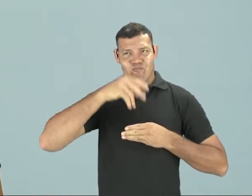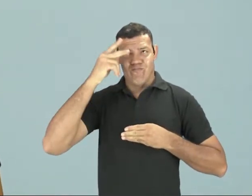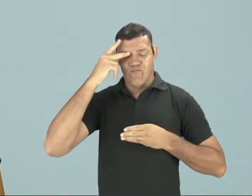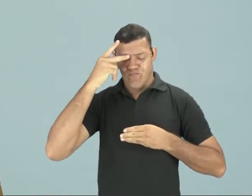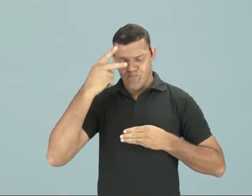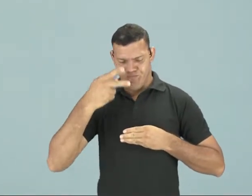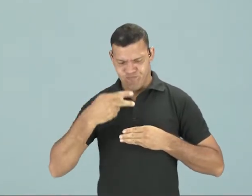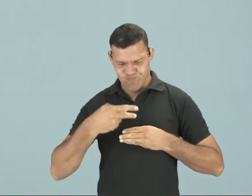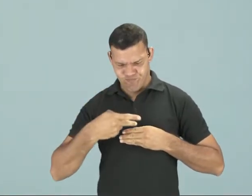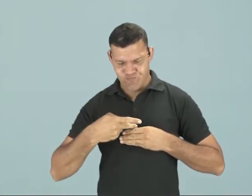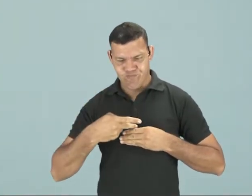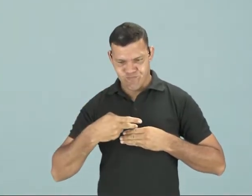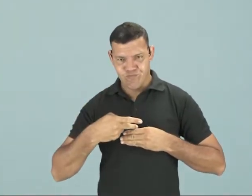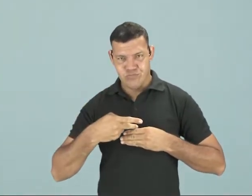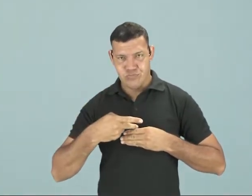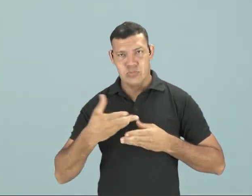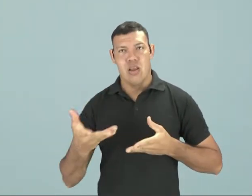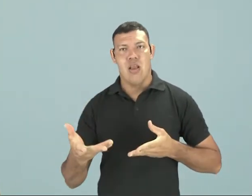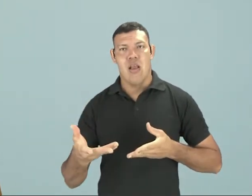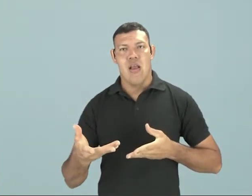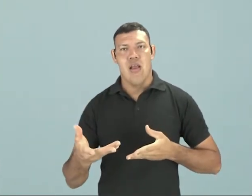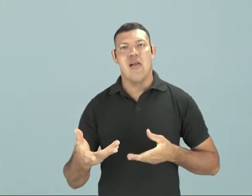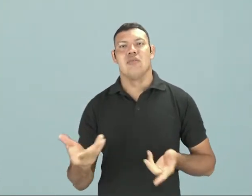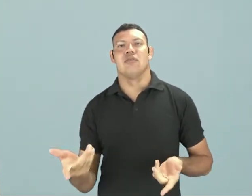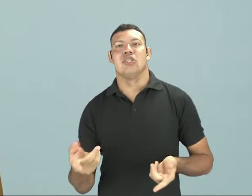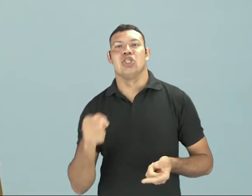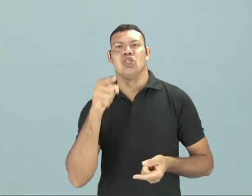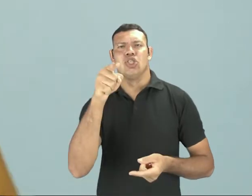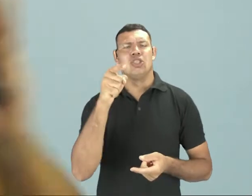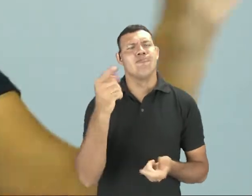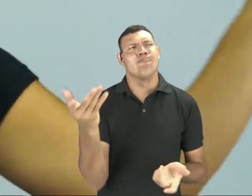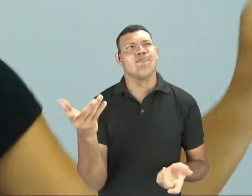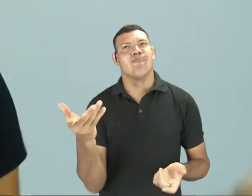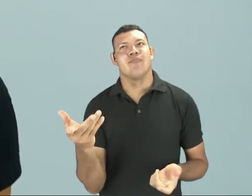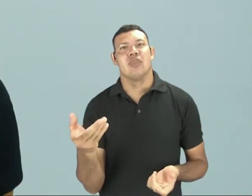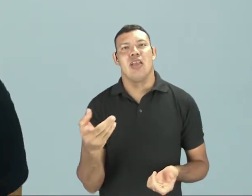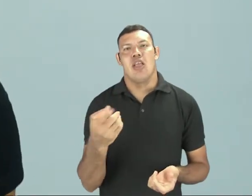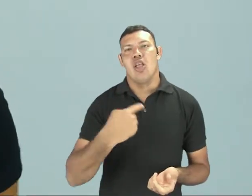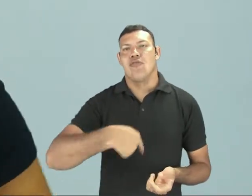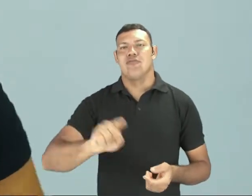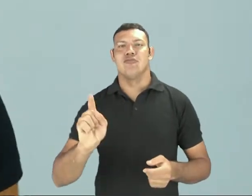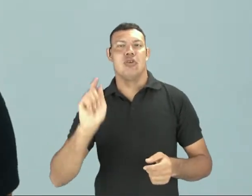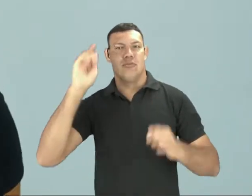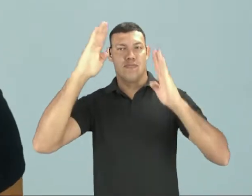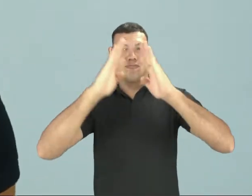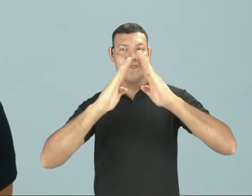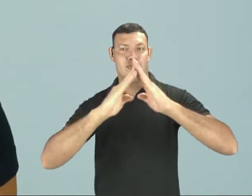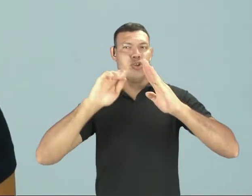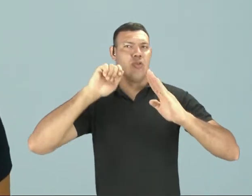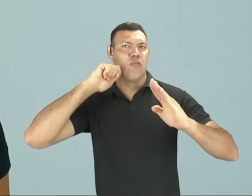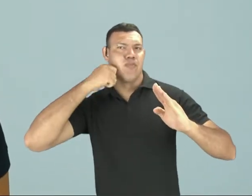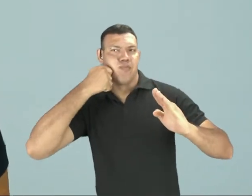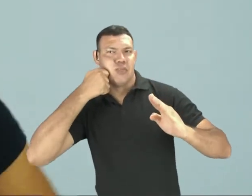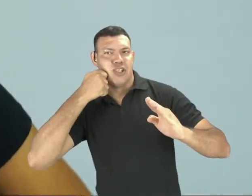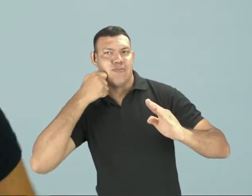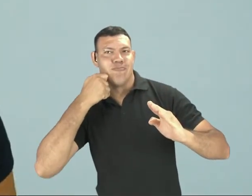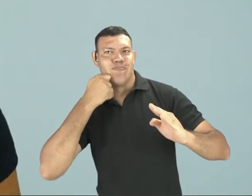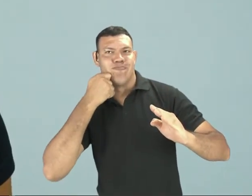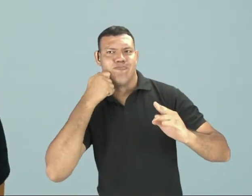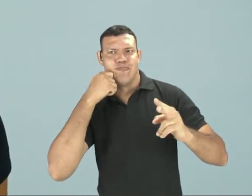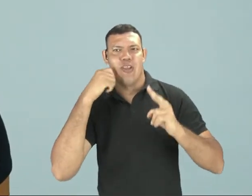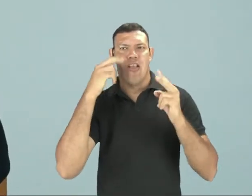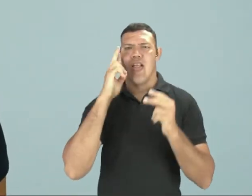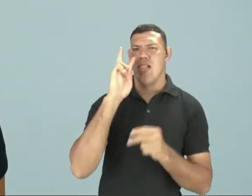cotidiano. É uma coisa simples, ele pega uma situação mínima ali. Ele foi lá na padaria e comprou pão. Ele viu uma coisa diferente ali